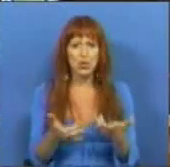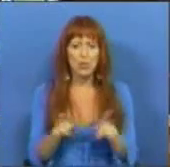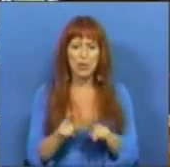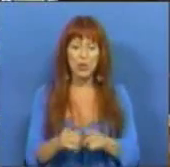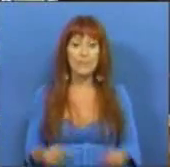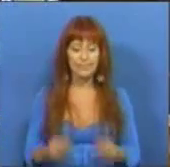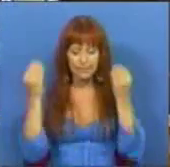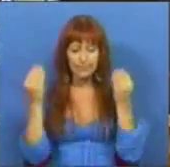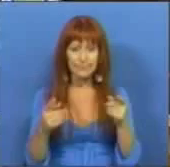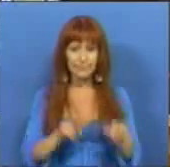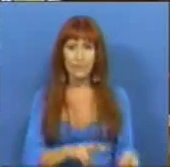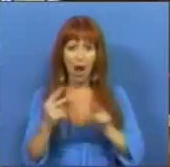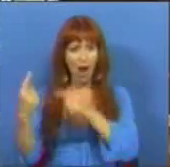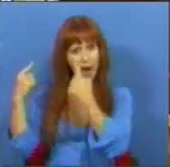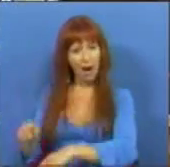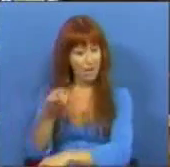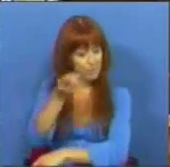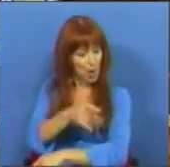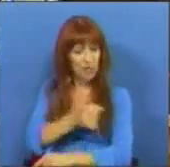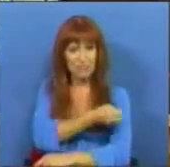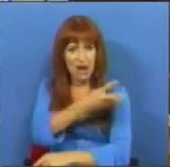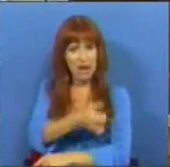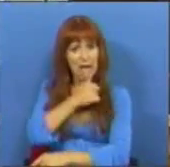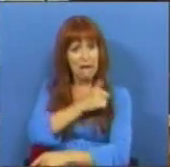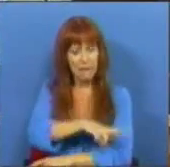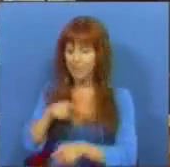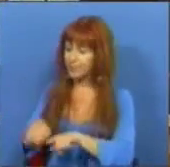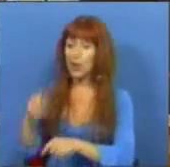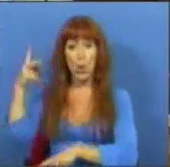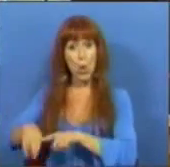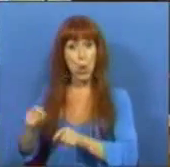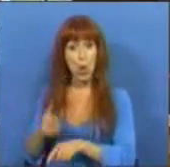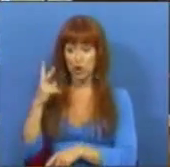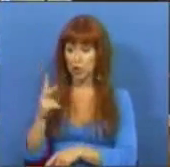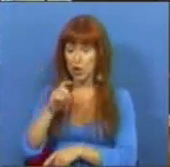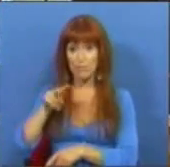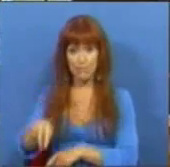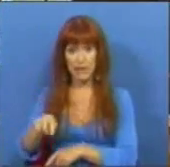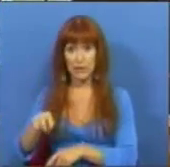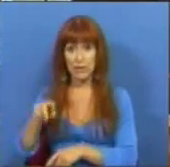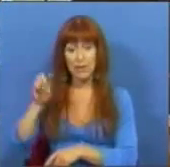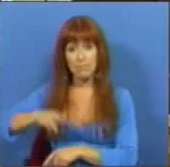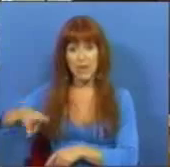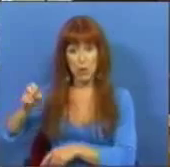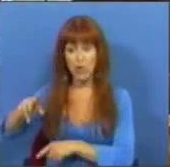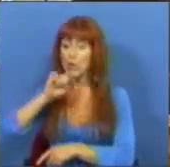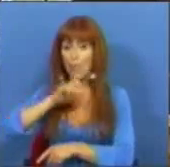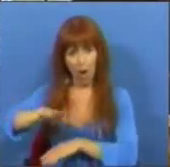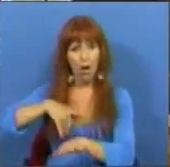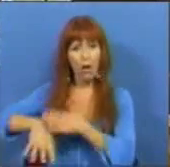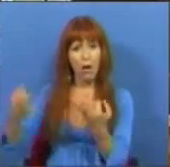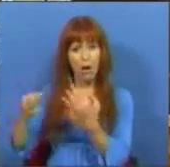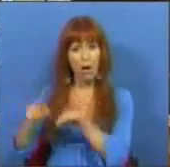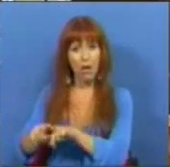são apresentadas de alternativa a este pacote, é que o corte de 2.000 milhões de euros pode ser